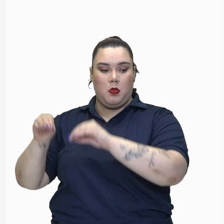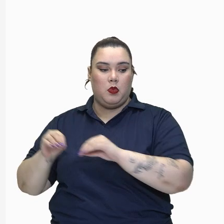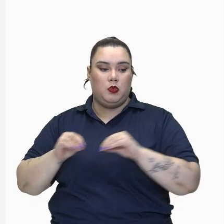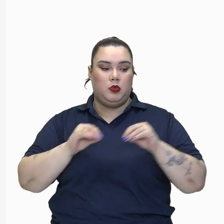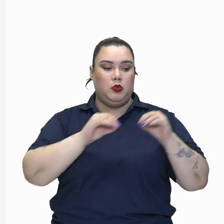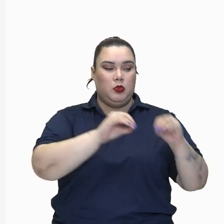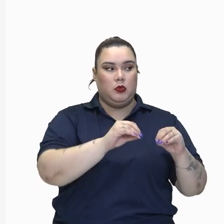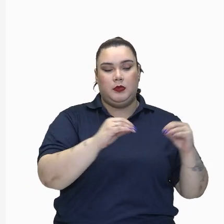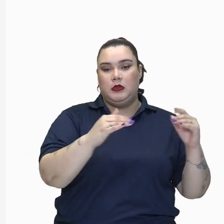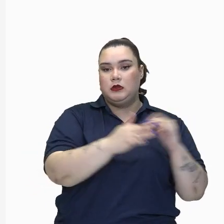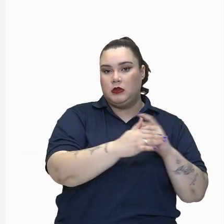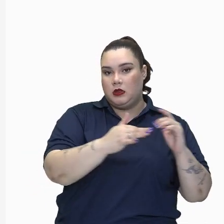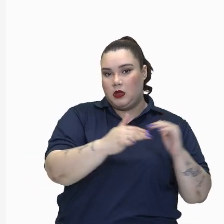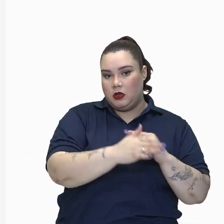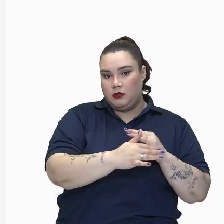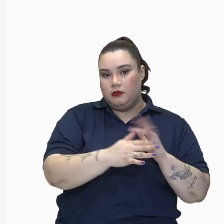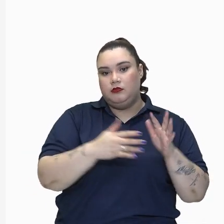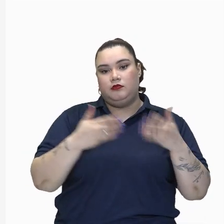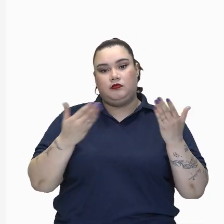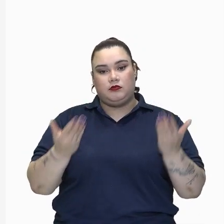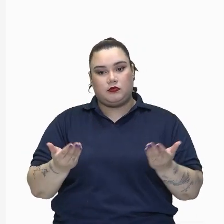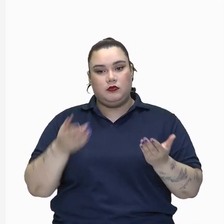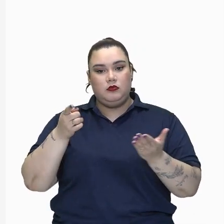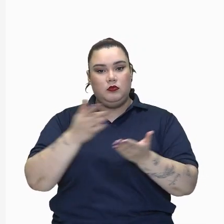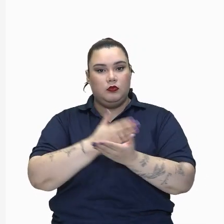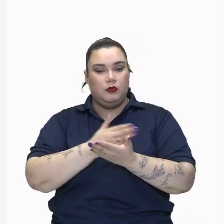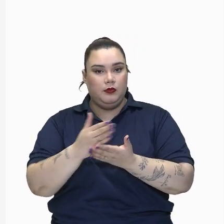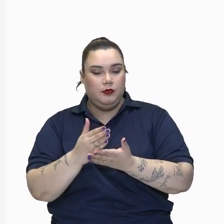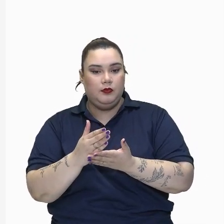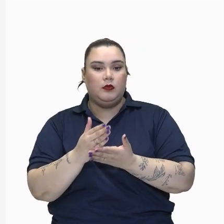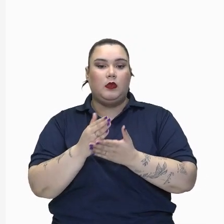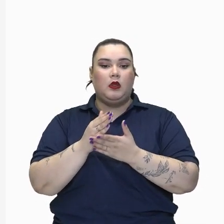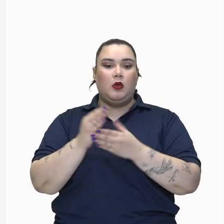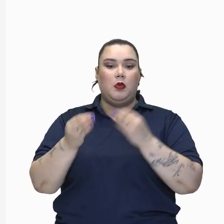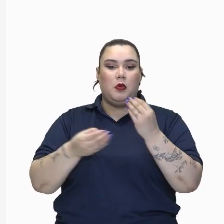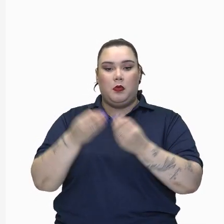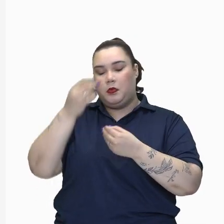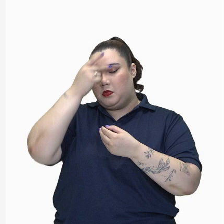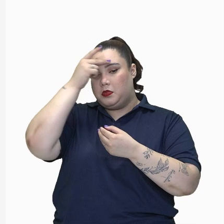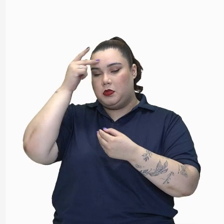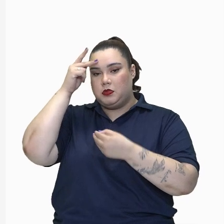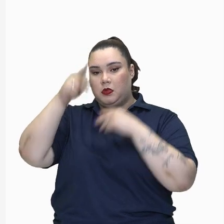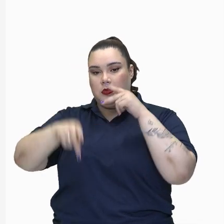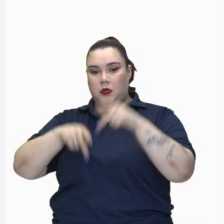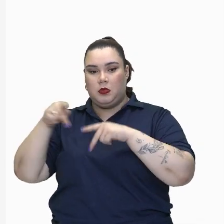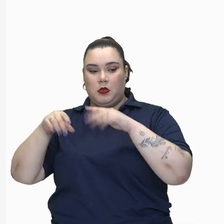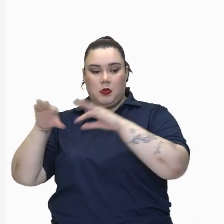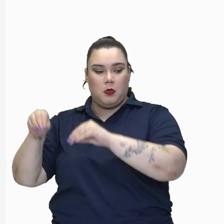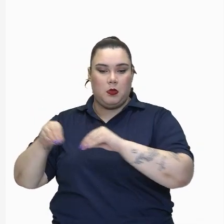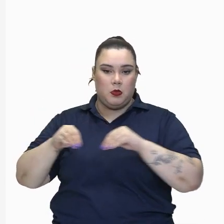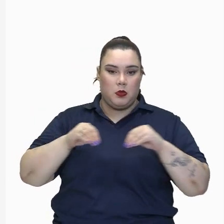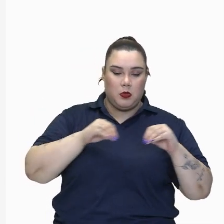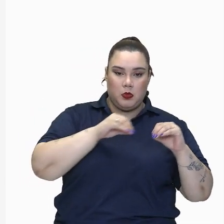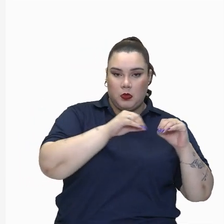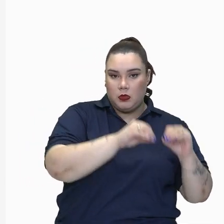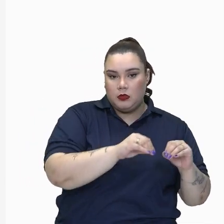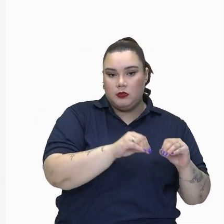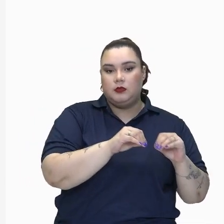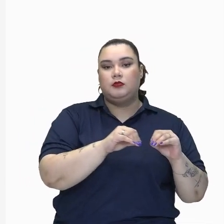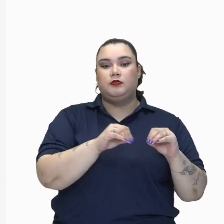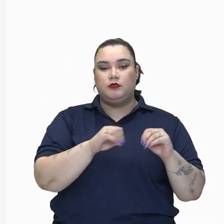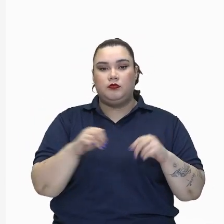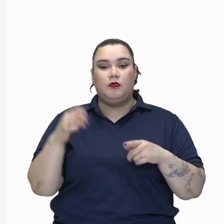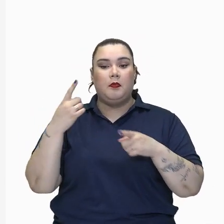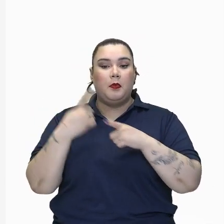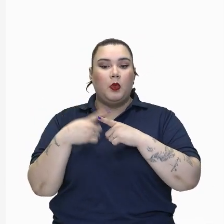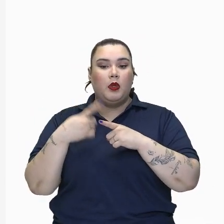urbanas. Então, o êxodo rural, ele começa esse deslocamento de pessoas do campo para as áreas